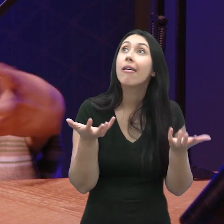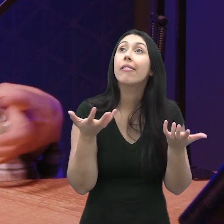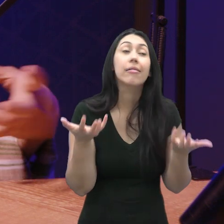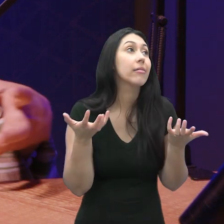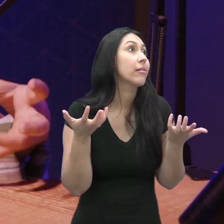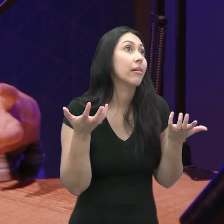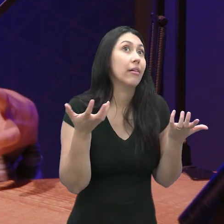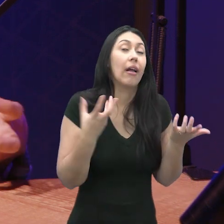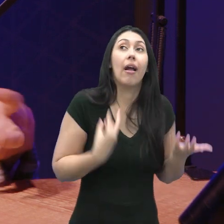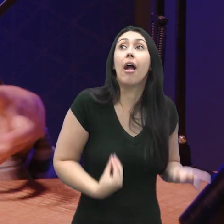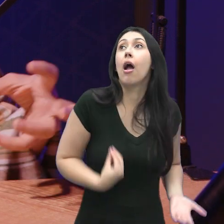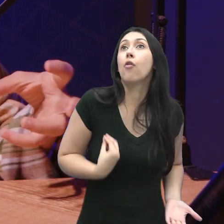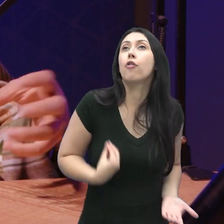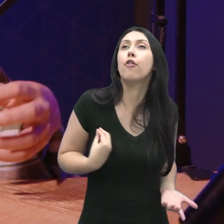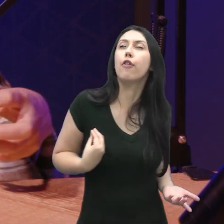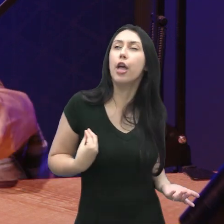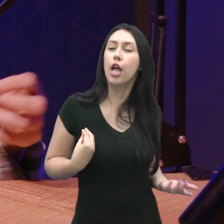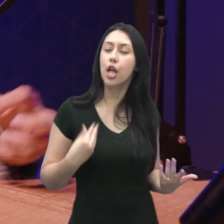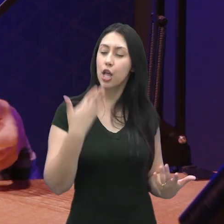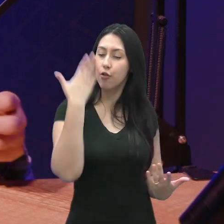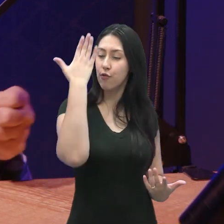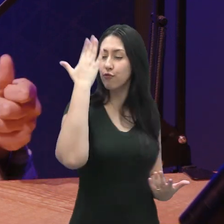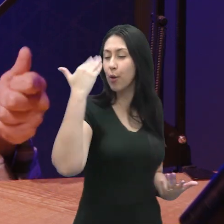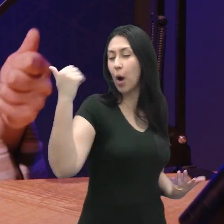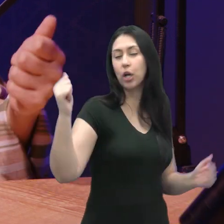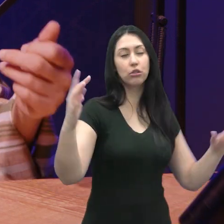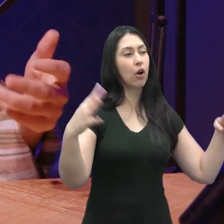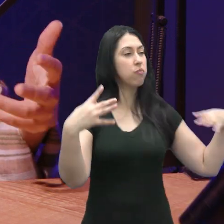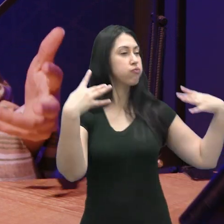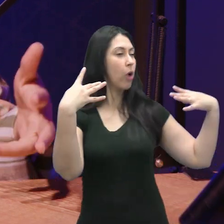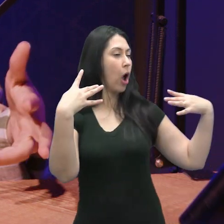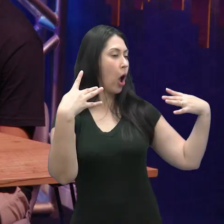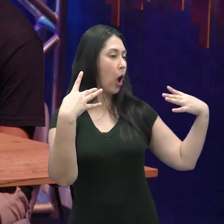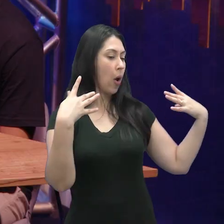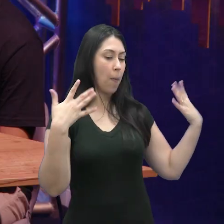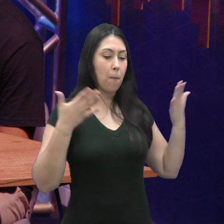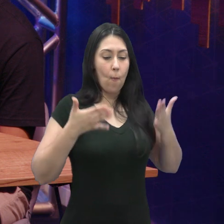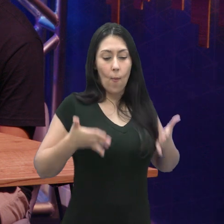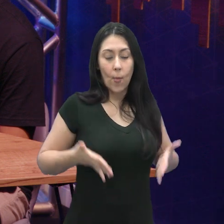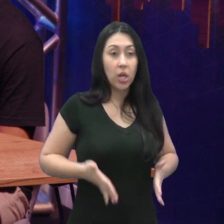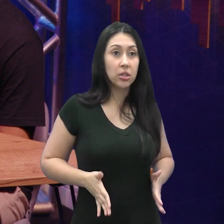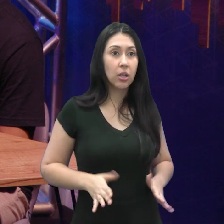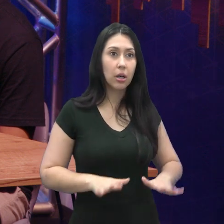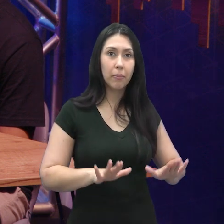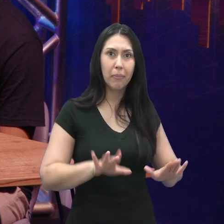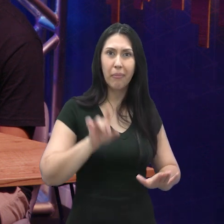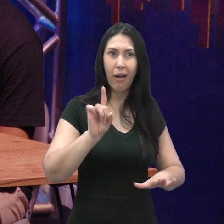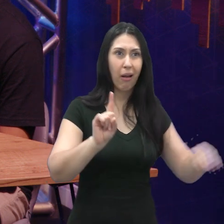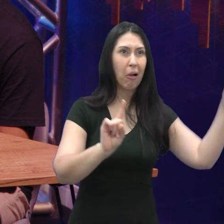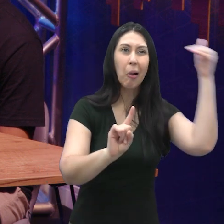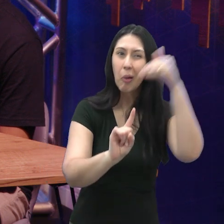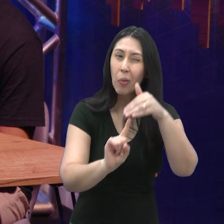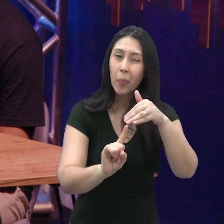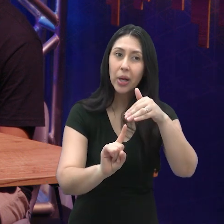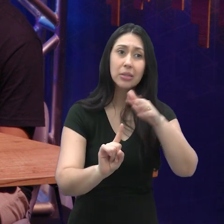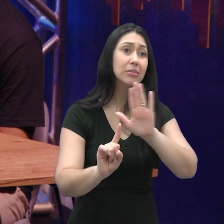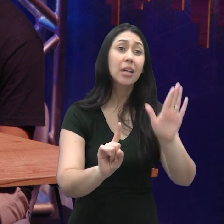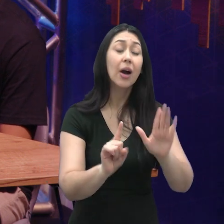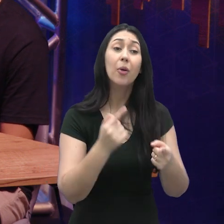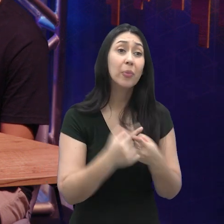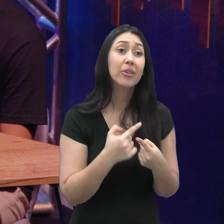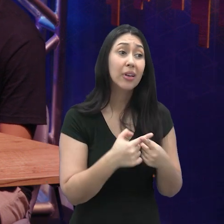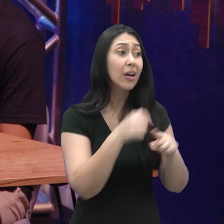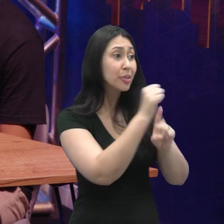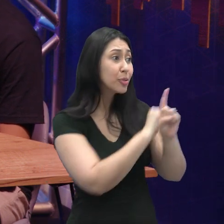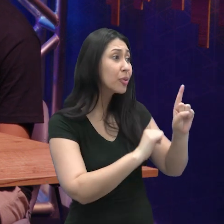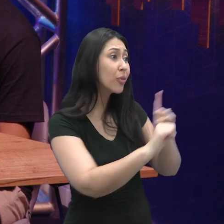muito viver gloriosamente e toda essa questão, e não culpando ela, porque ela é um resultado, um